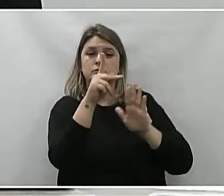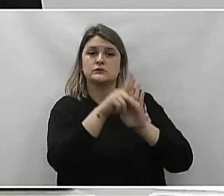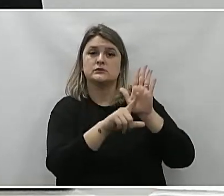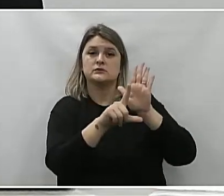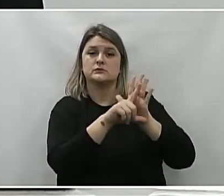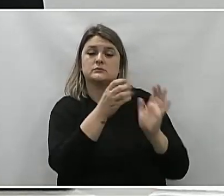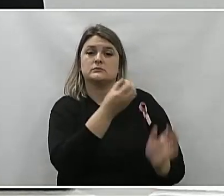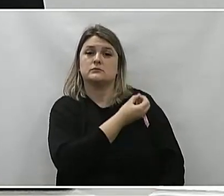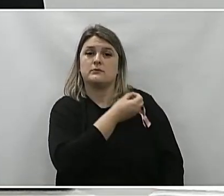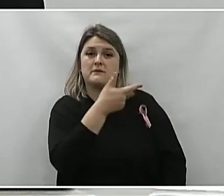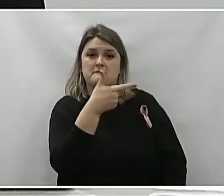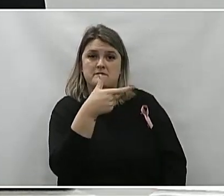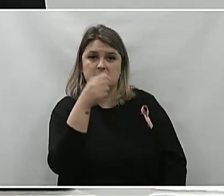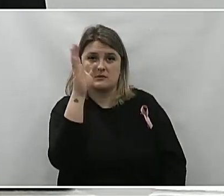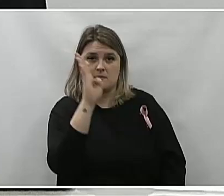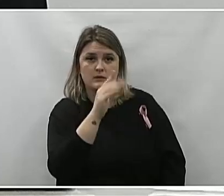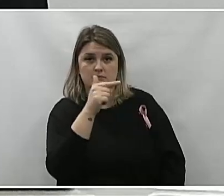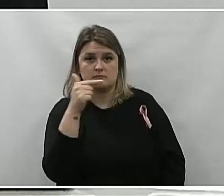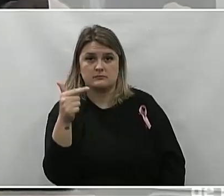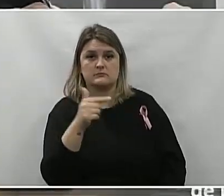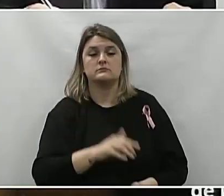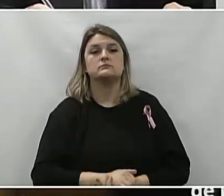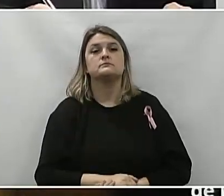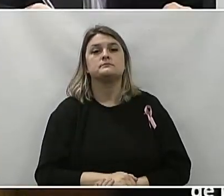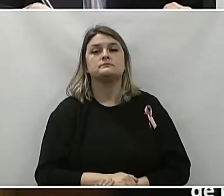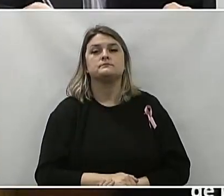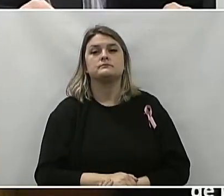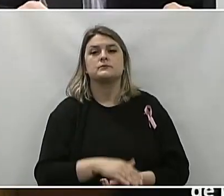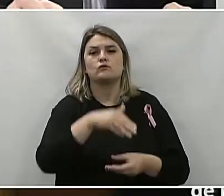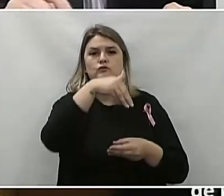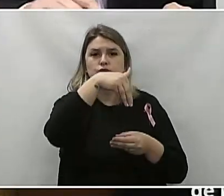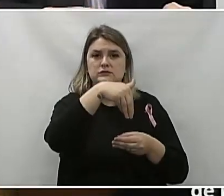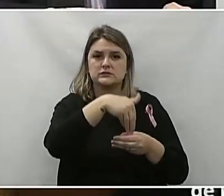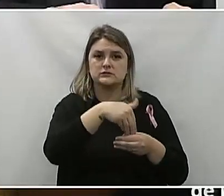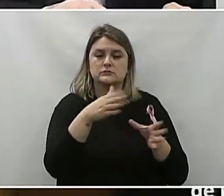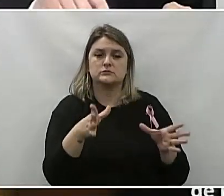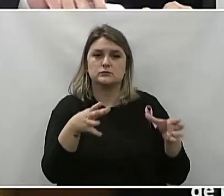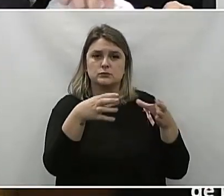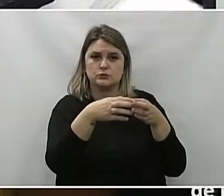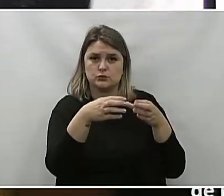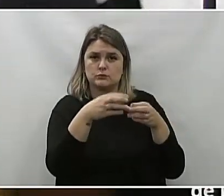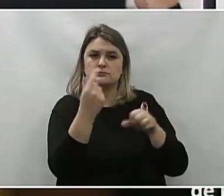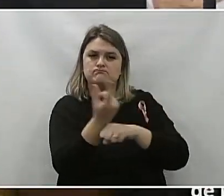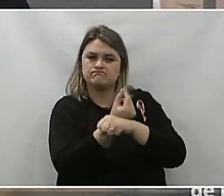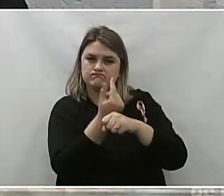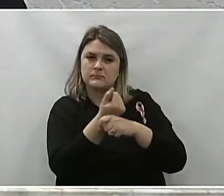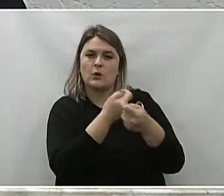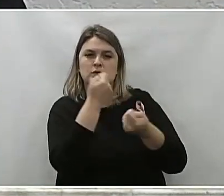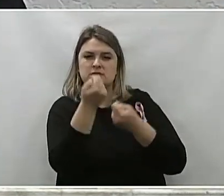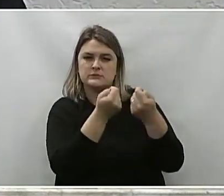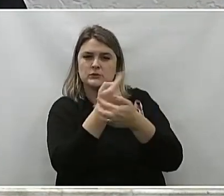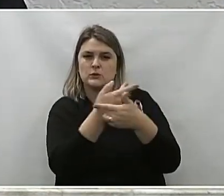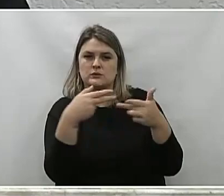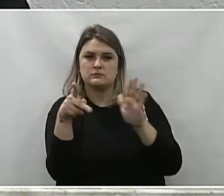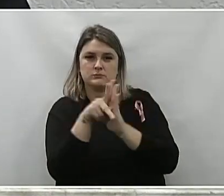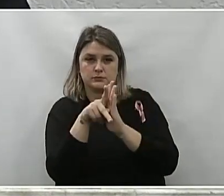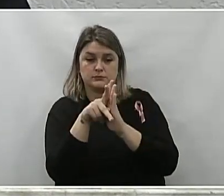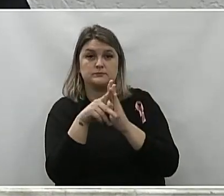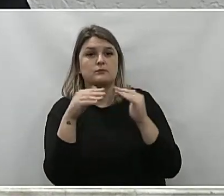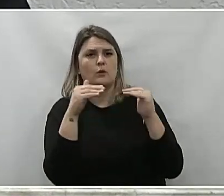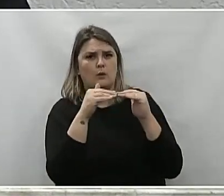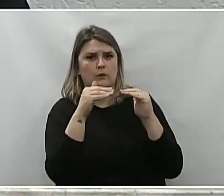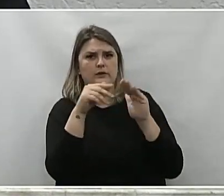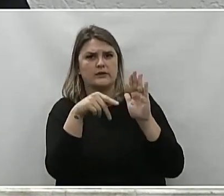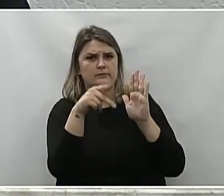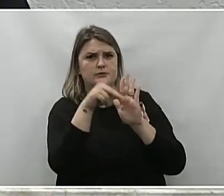do lei ordinário número 20 de 2022 votação do parecer fundamentada da comissão de Finanças orçamento e patrimônio